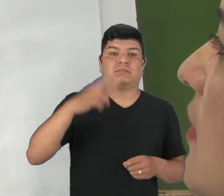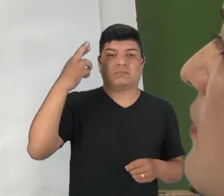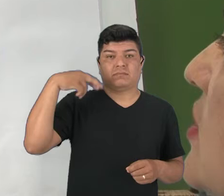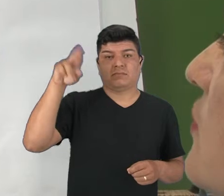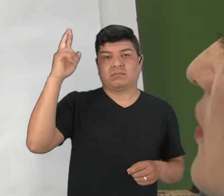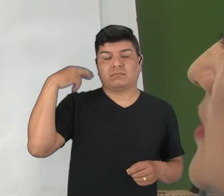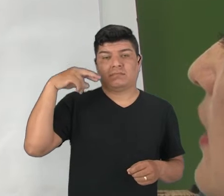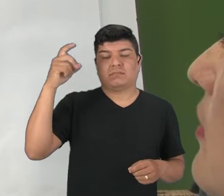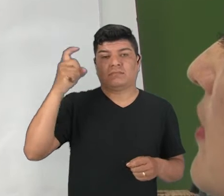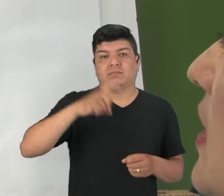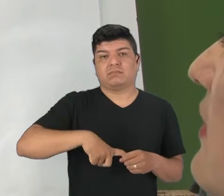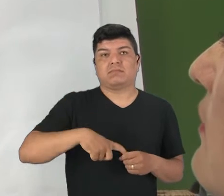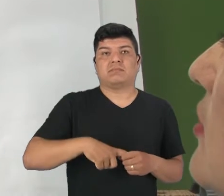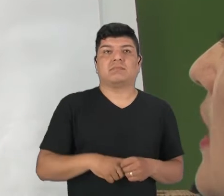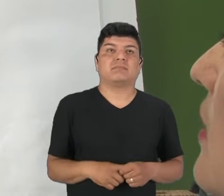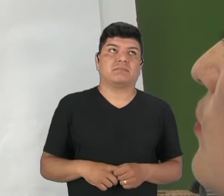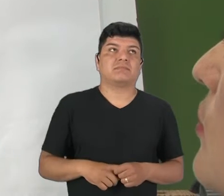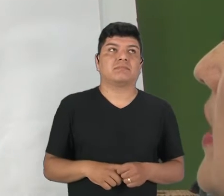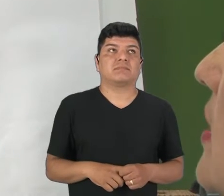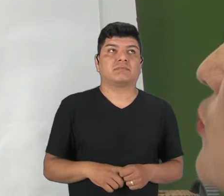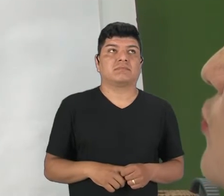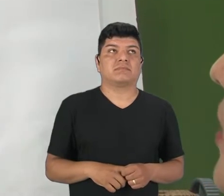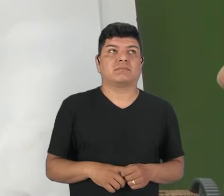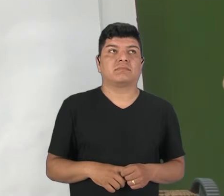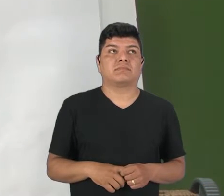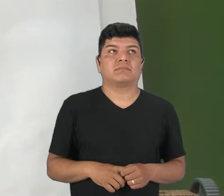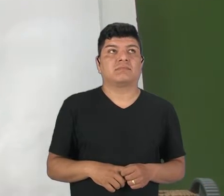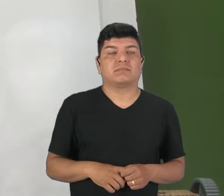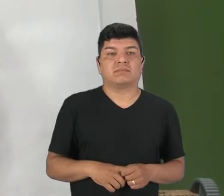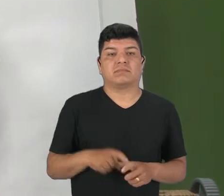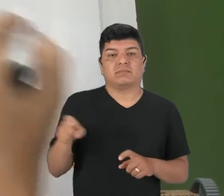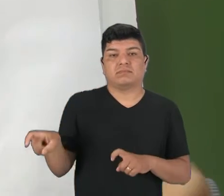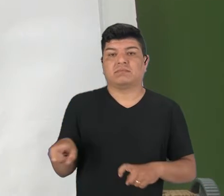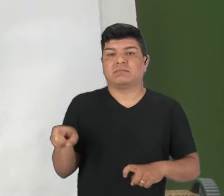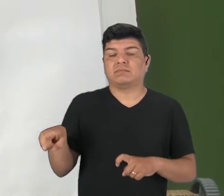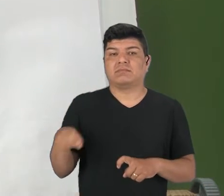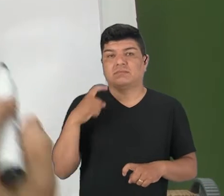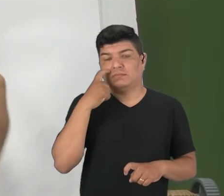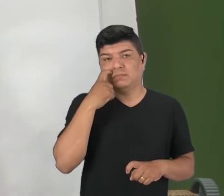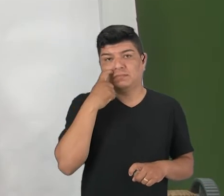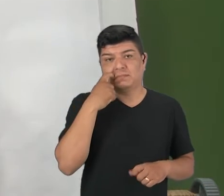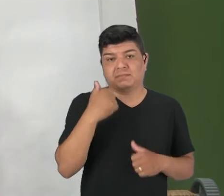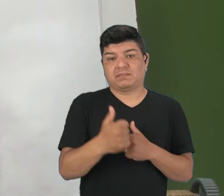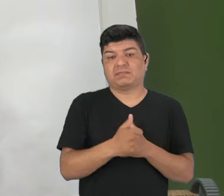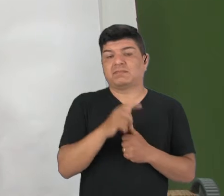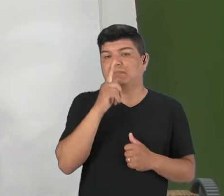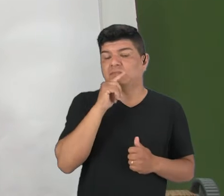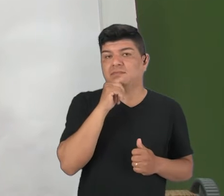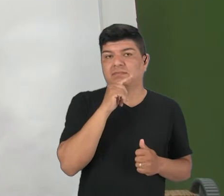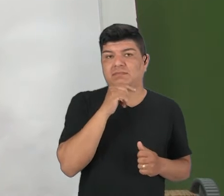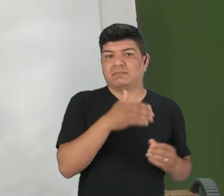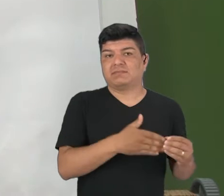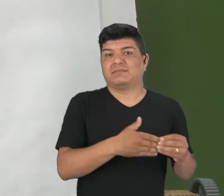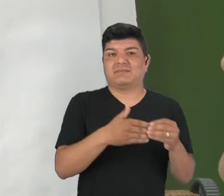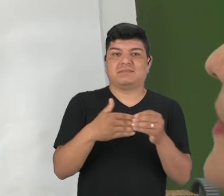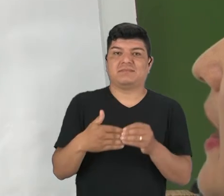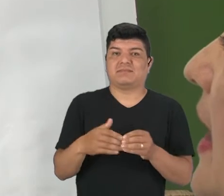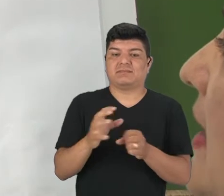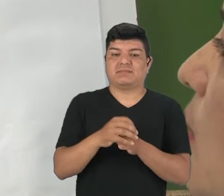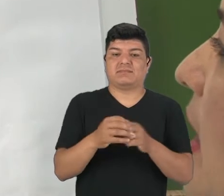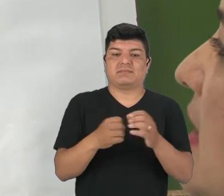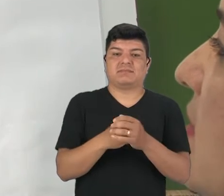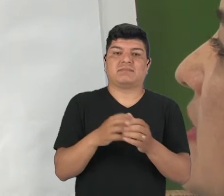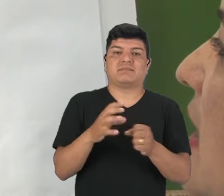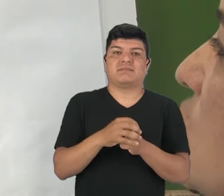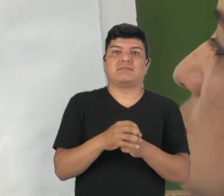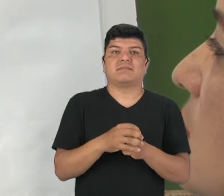ó. Vê de voltar, ó. Ele vai voltar com o agricultor para essa outra margem, para poder ele levar o repolho para